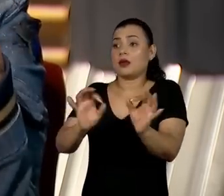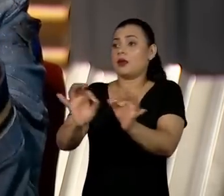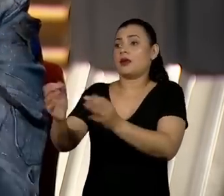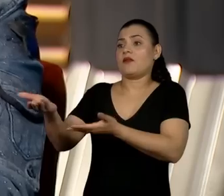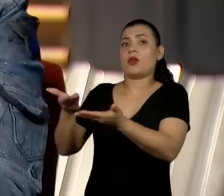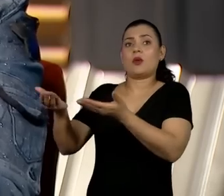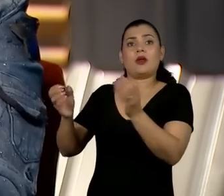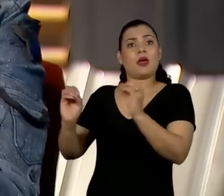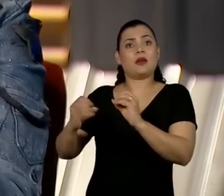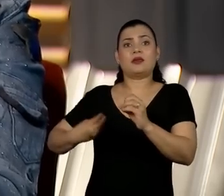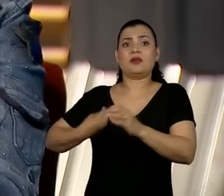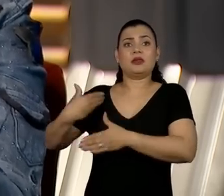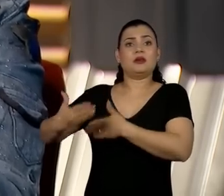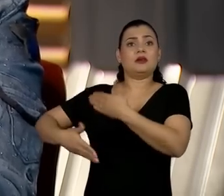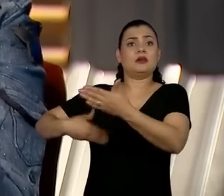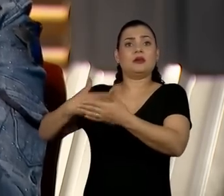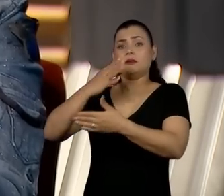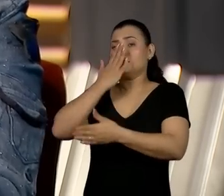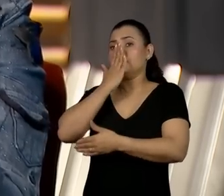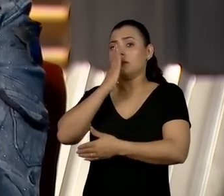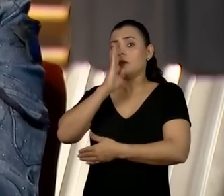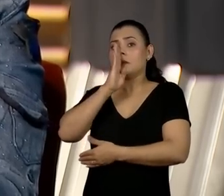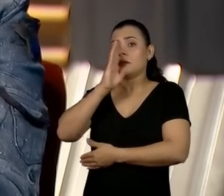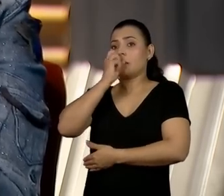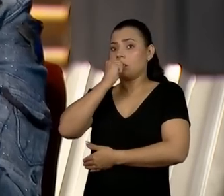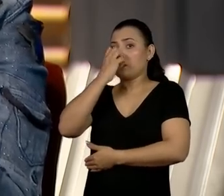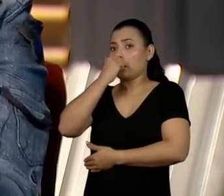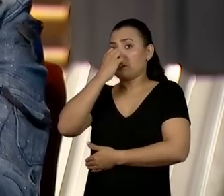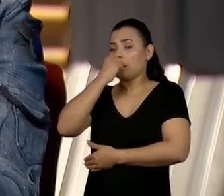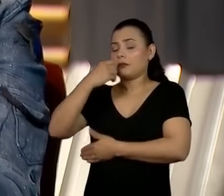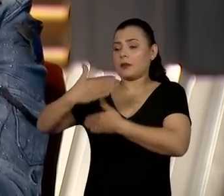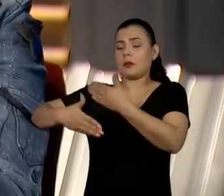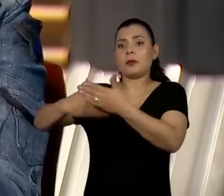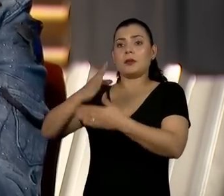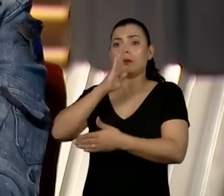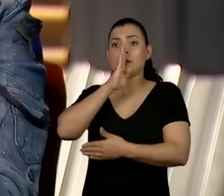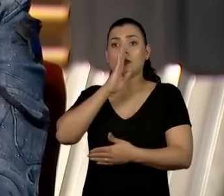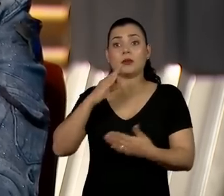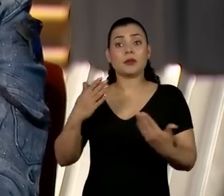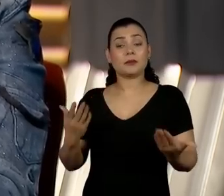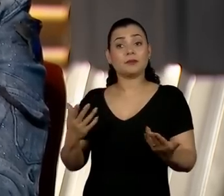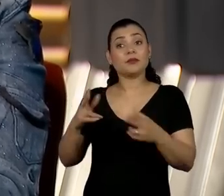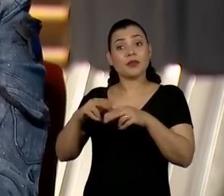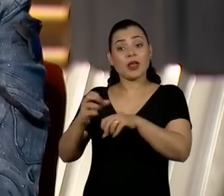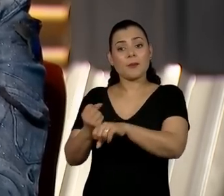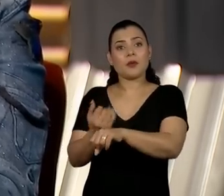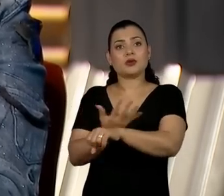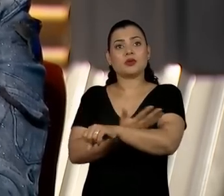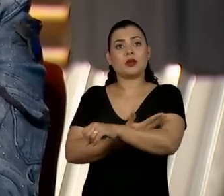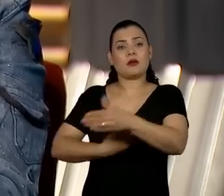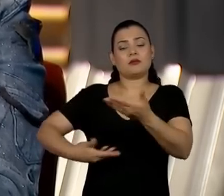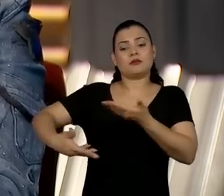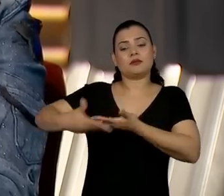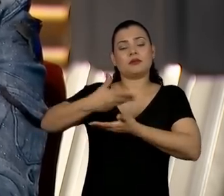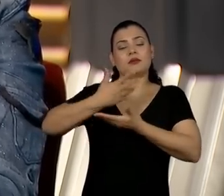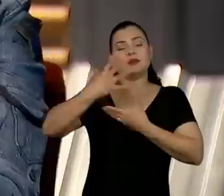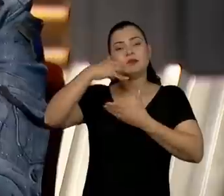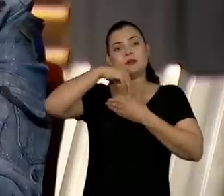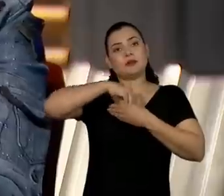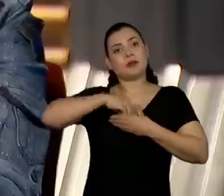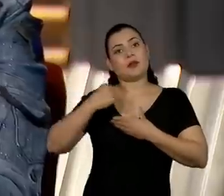todo mundo foi vivendo sem falar foi passando e eu acho que as construções emocionais são importantes né